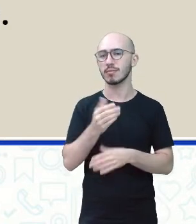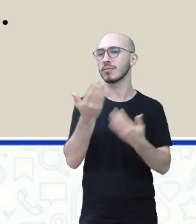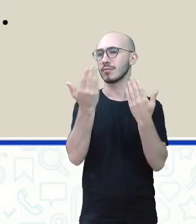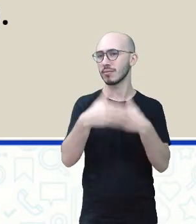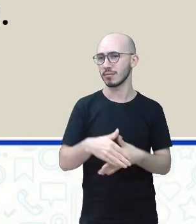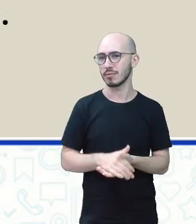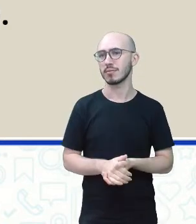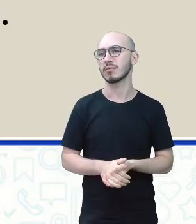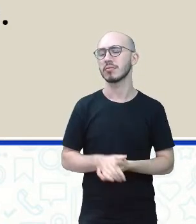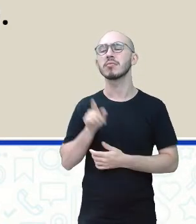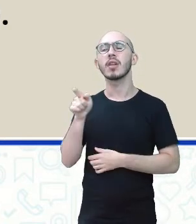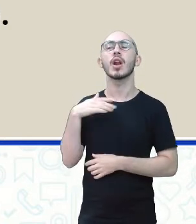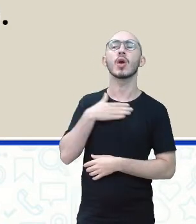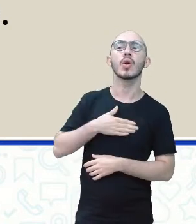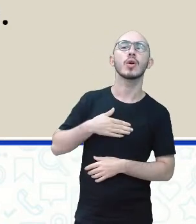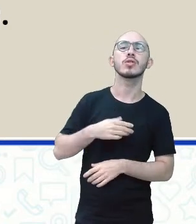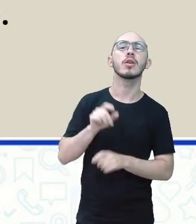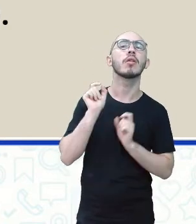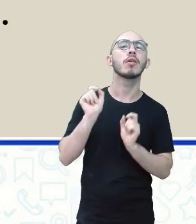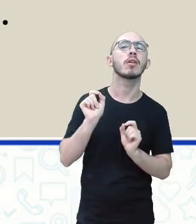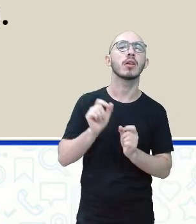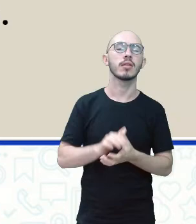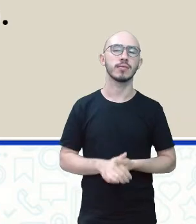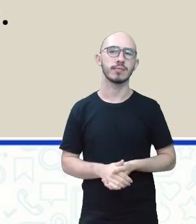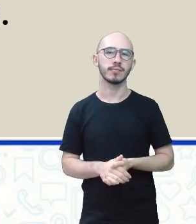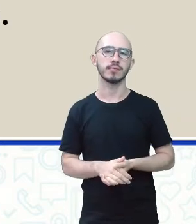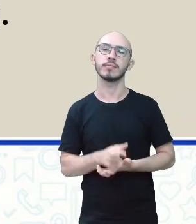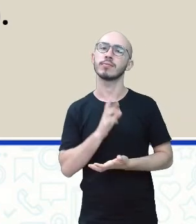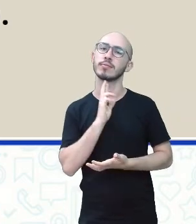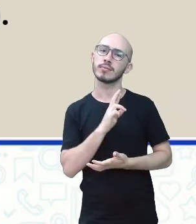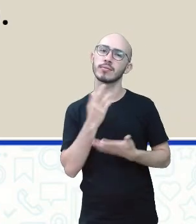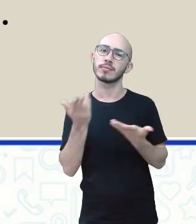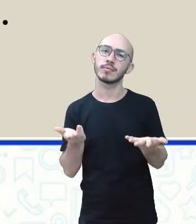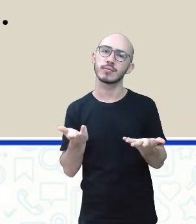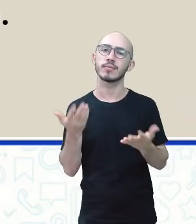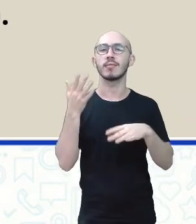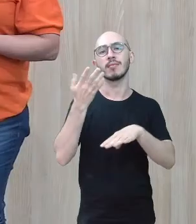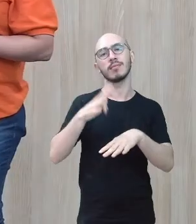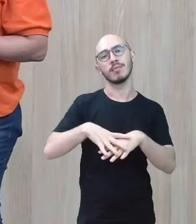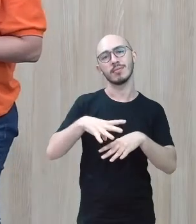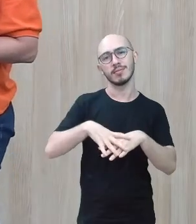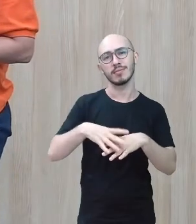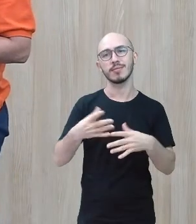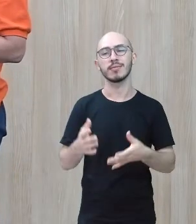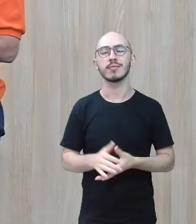Ele gosta de quê? A resposta de matemática.